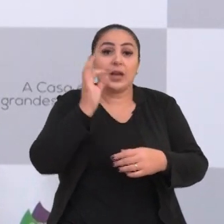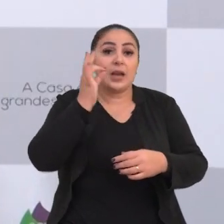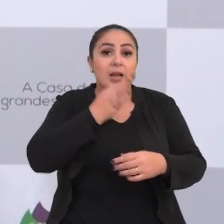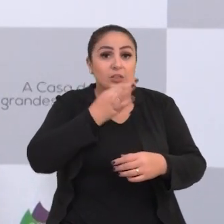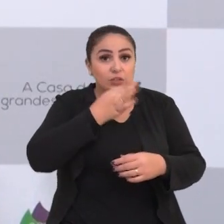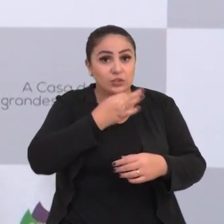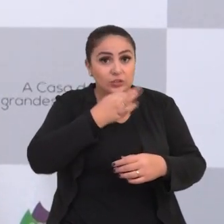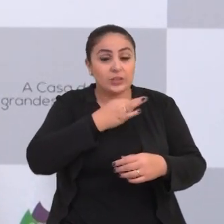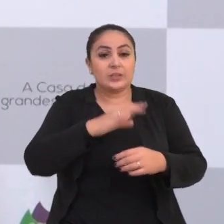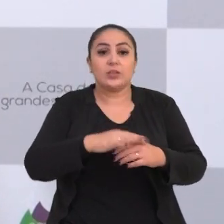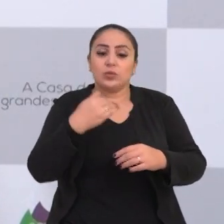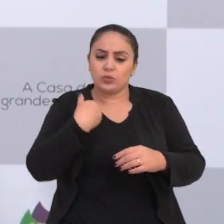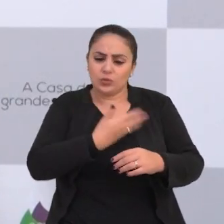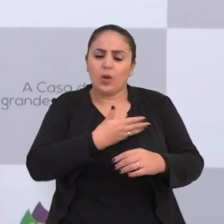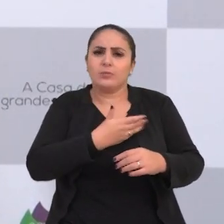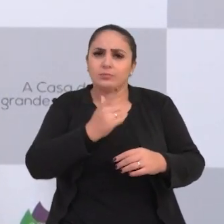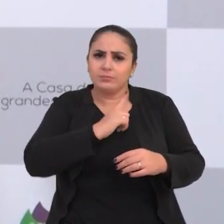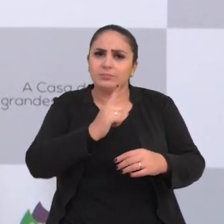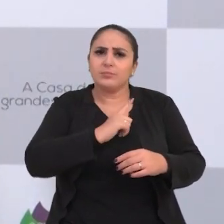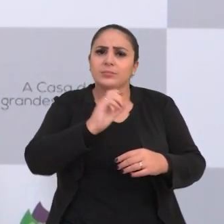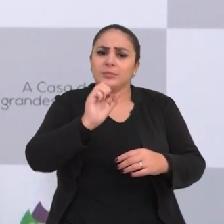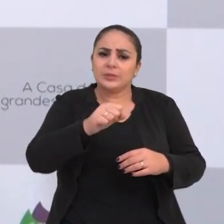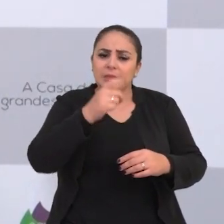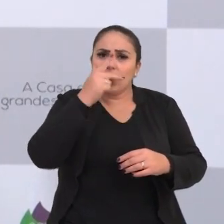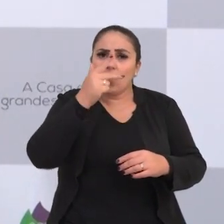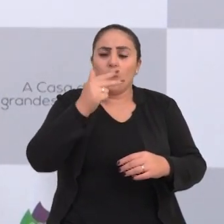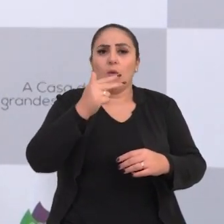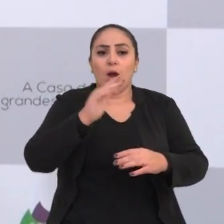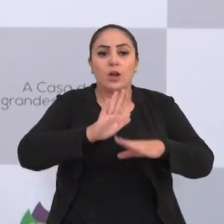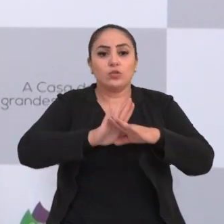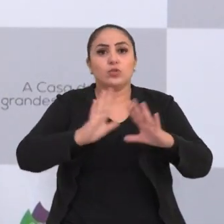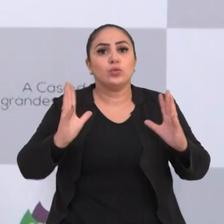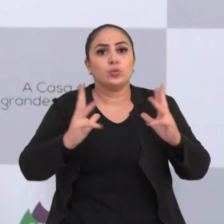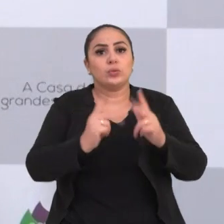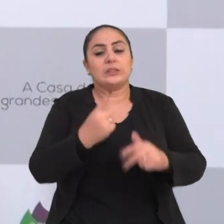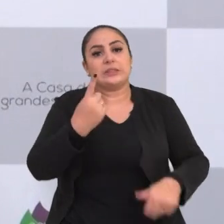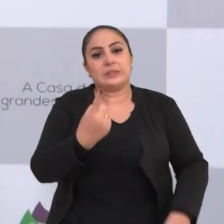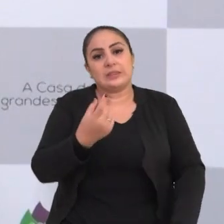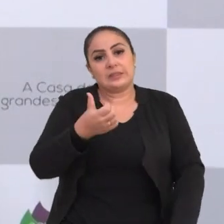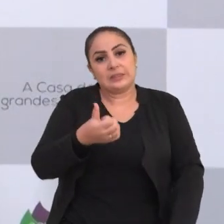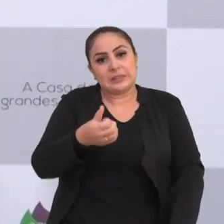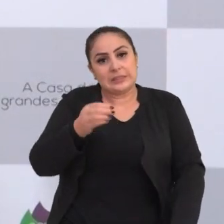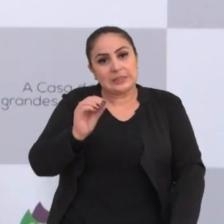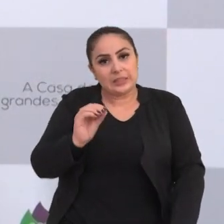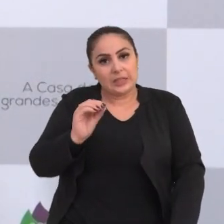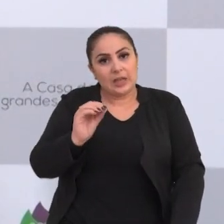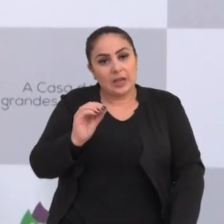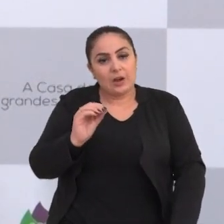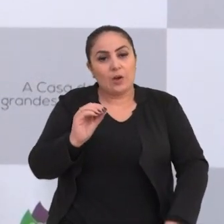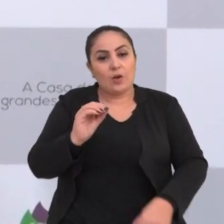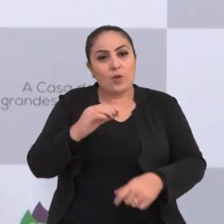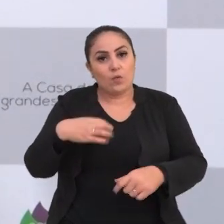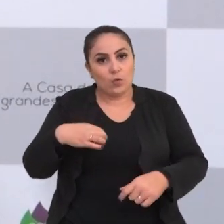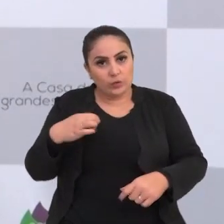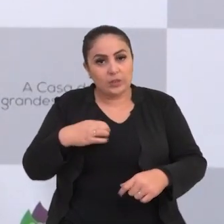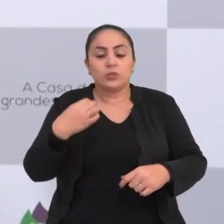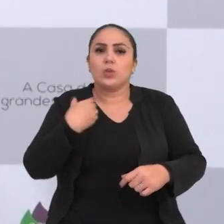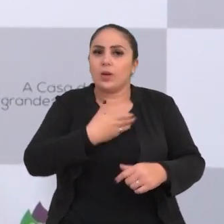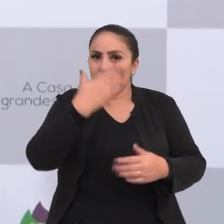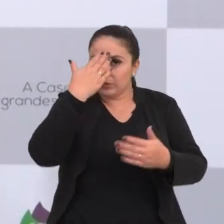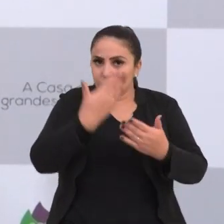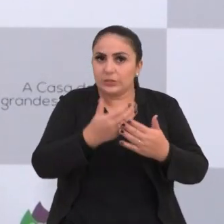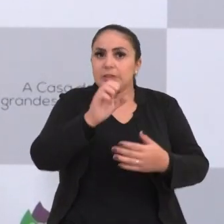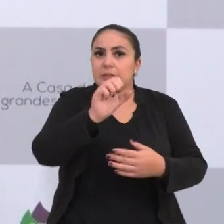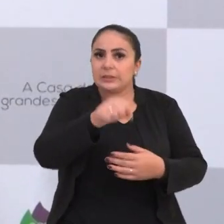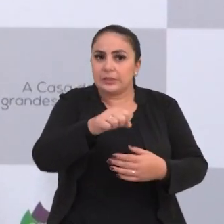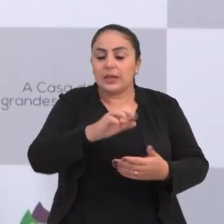em Caxias do Sul, nós contamos com a ajuda de 160 voluntários. Então, acreditamos